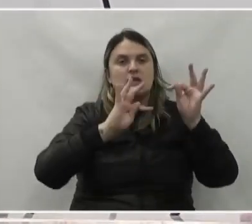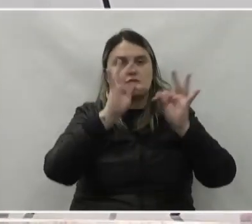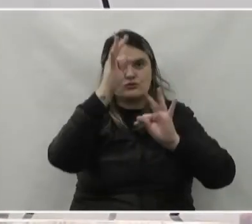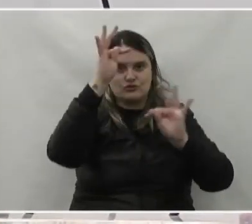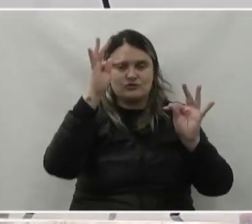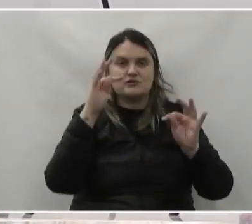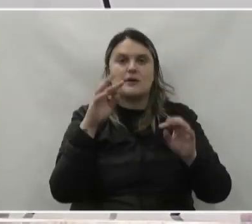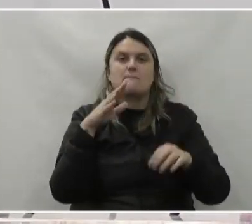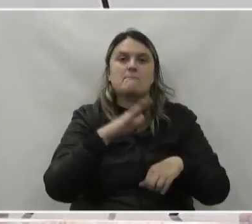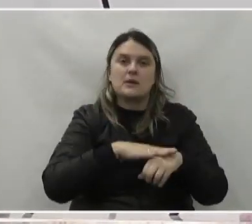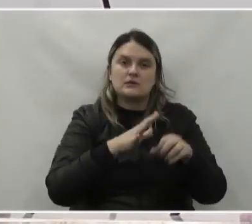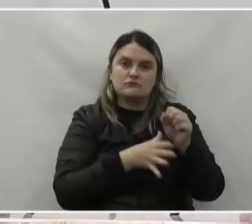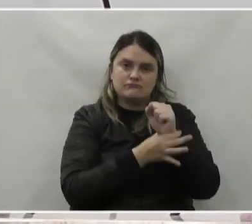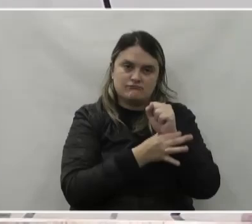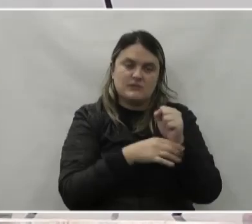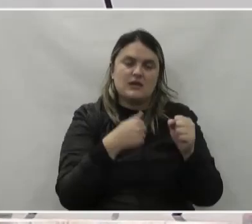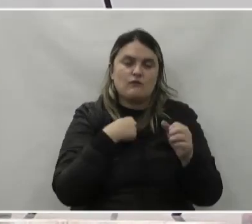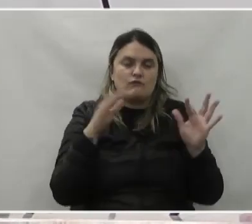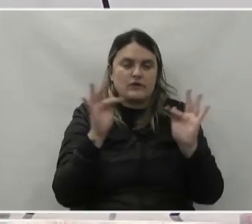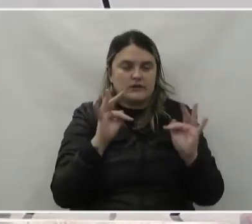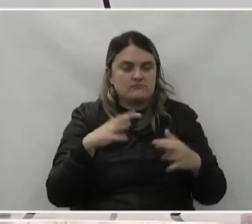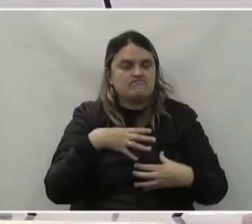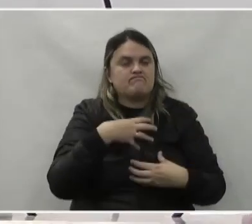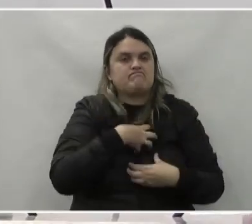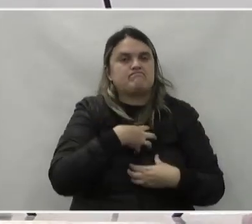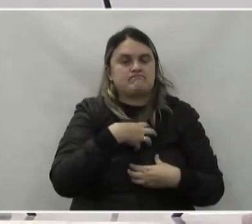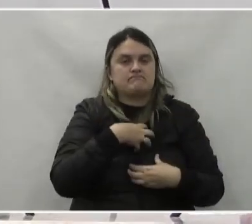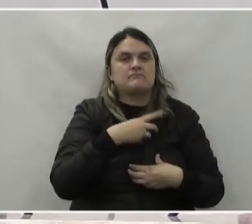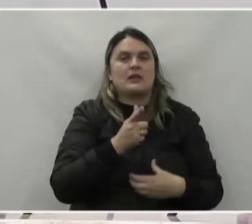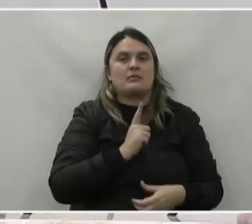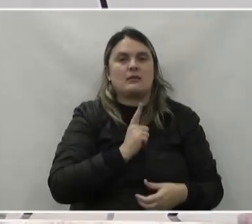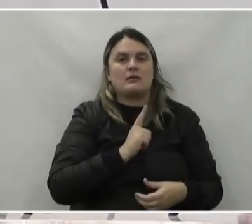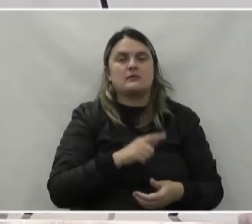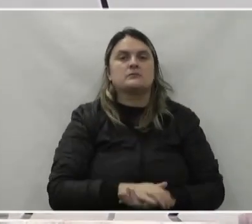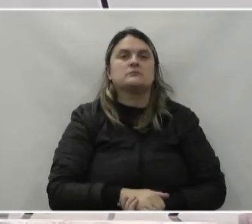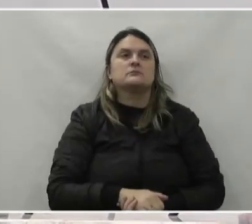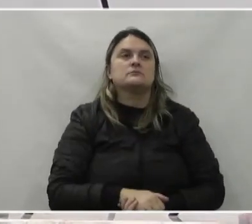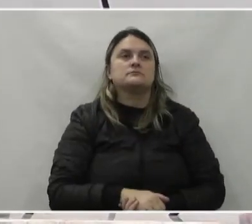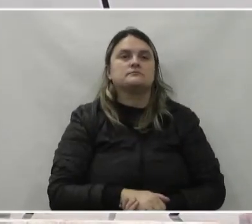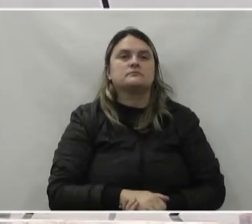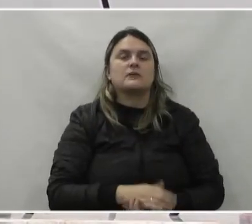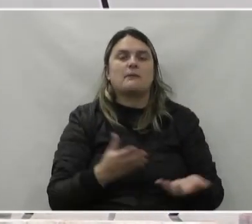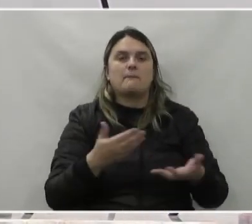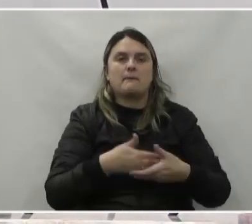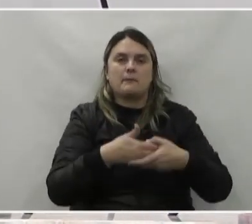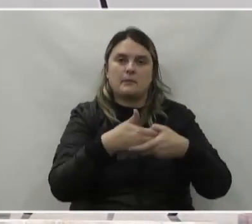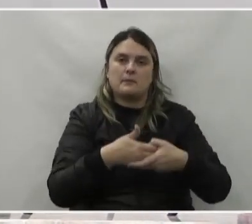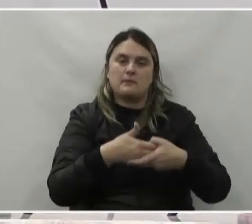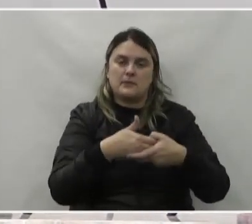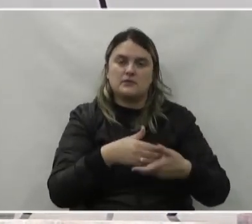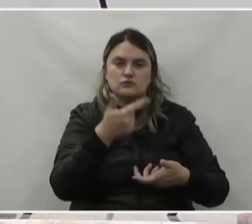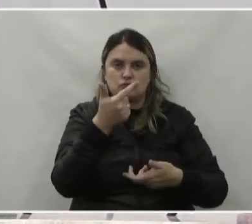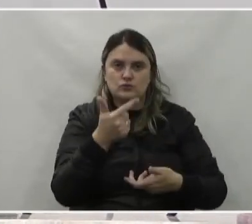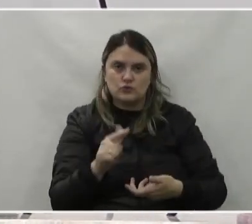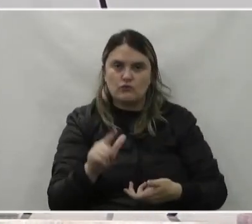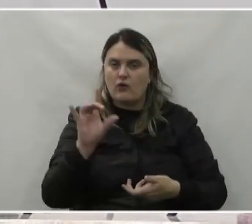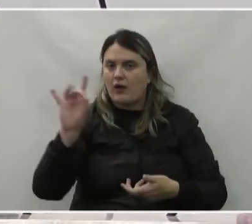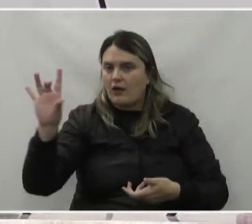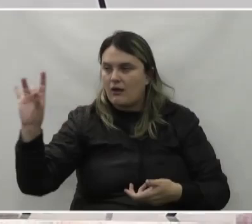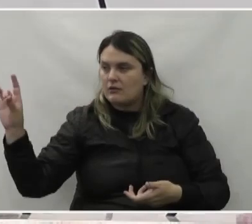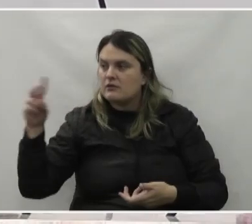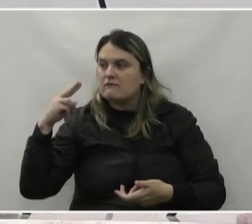aqui hoje, né, antes de encerrar, para parabenizar mais uma vez cada um